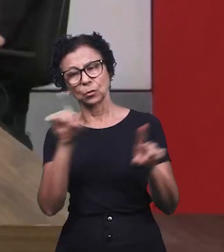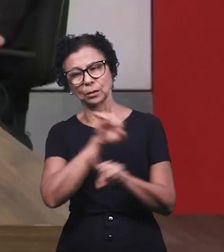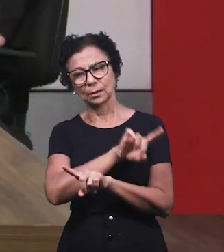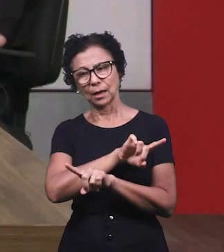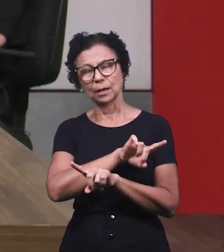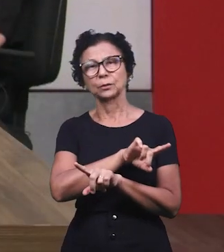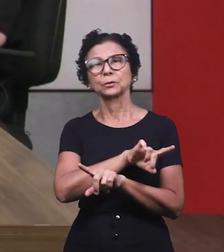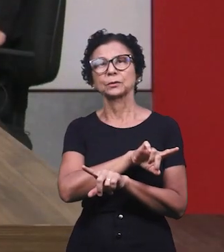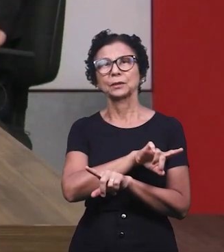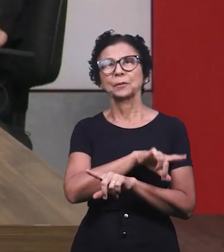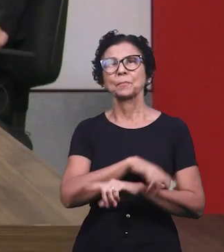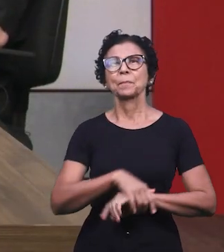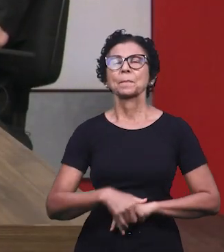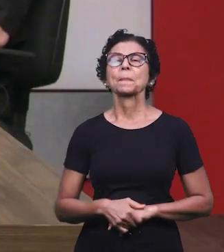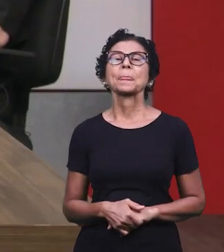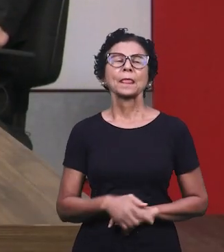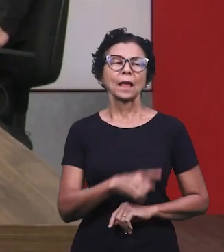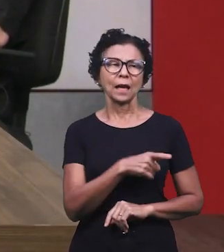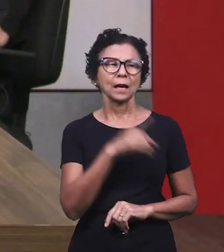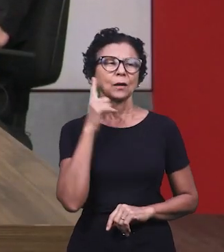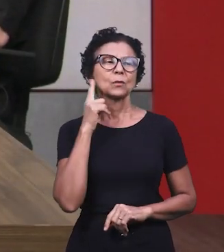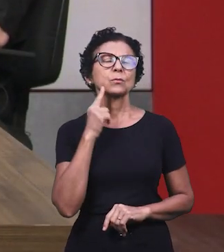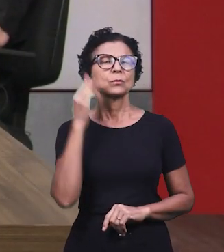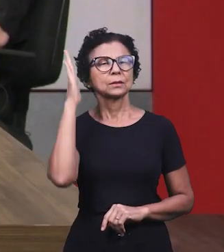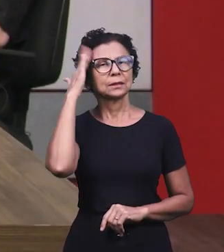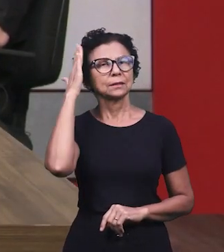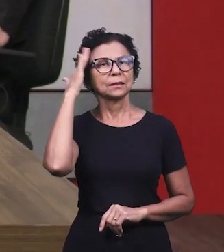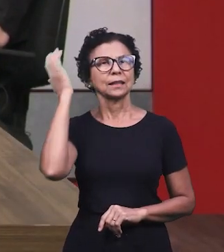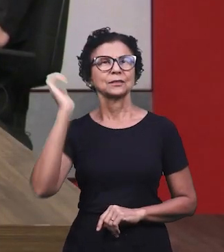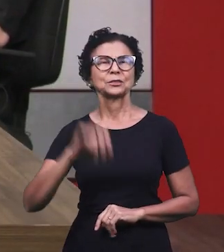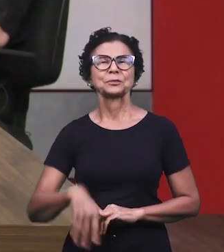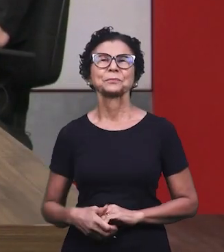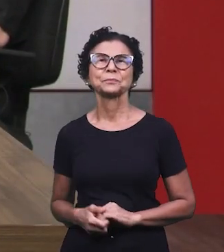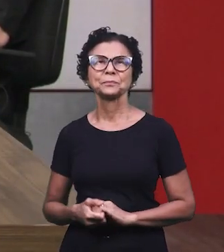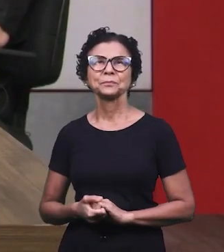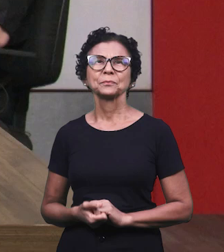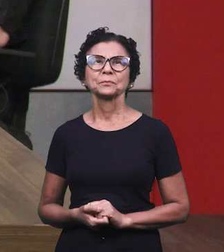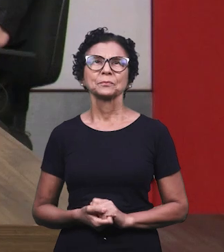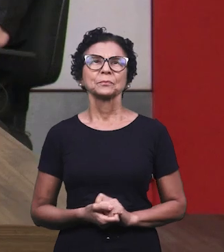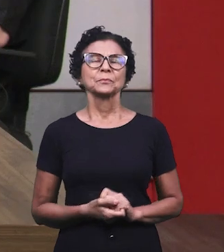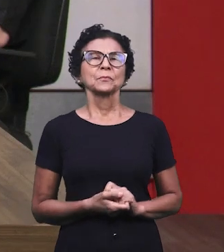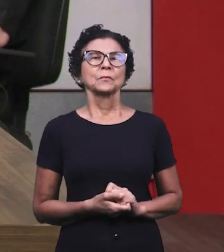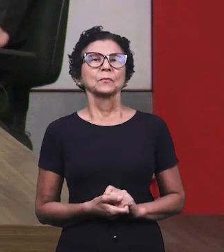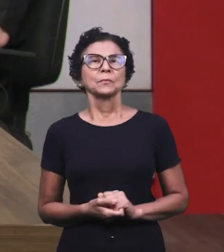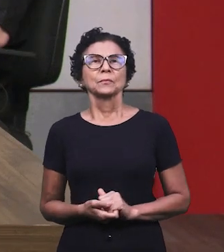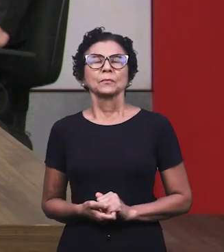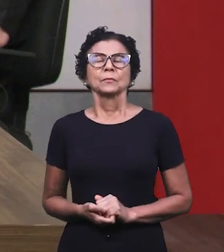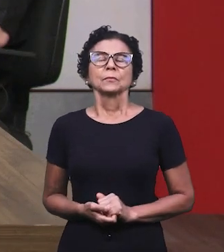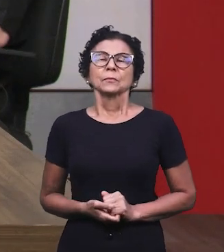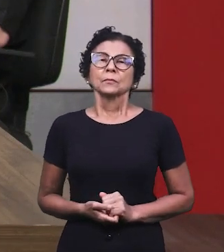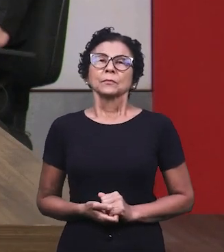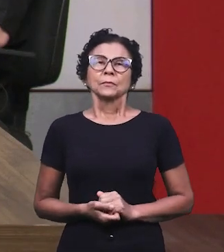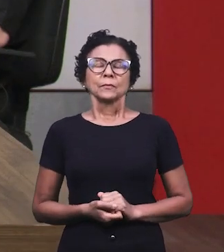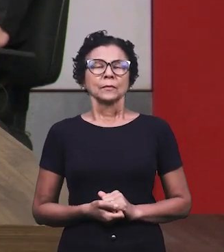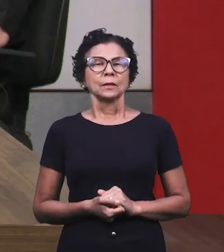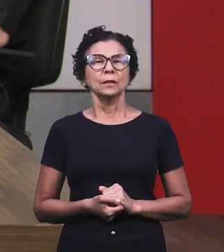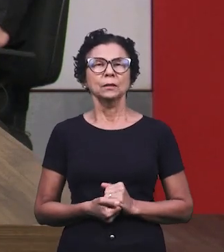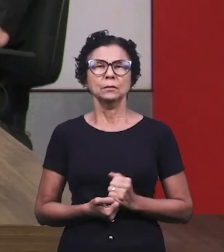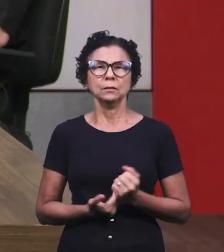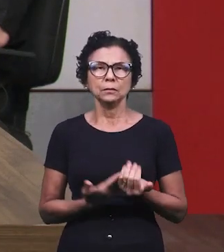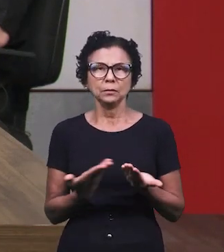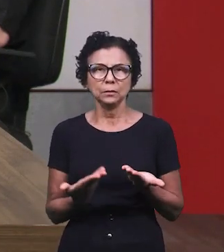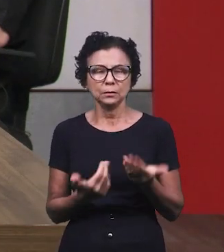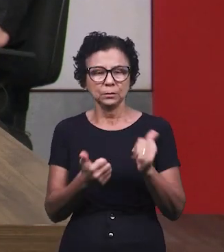a Senão, gente está falando sobre compreender o louvor, né? compreender o louvor. É muito mais, antes de começar a interpretar, a